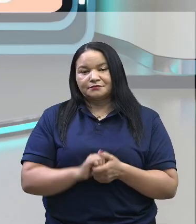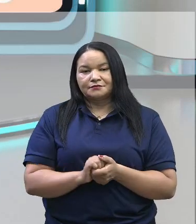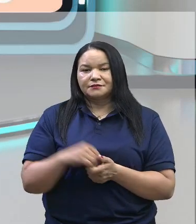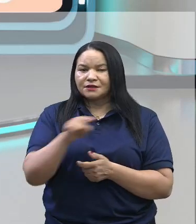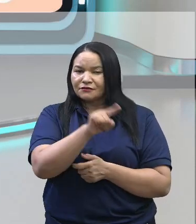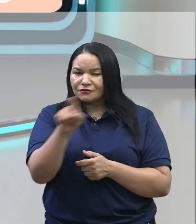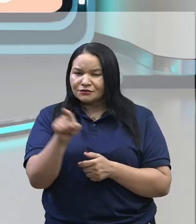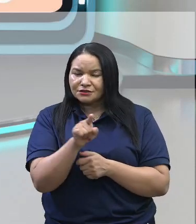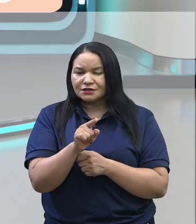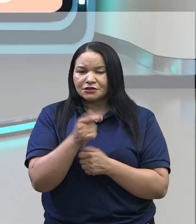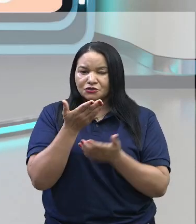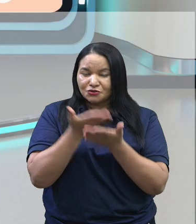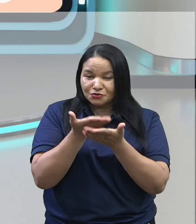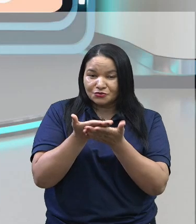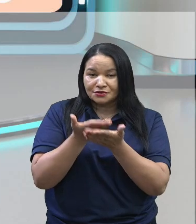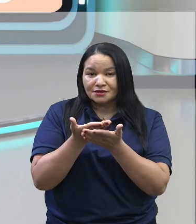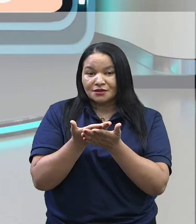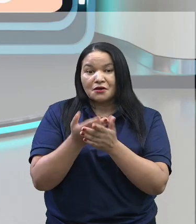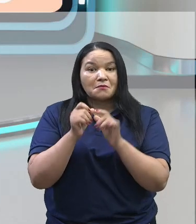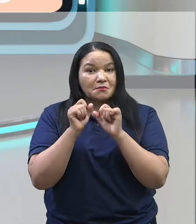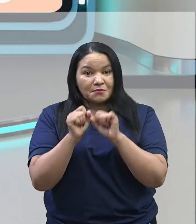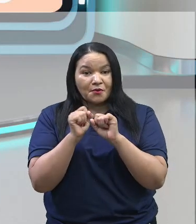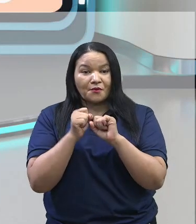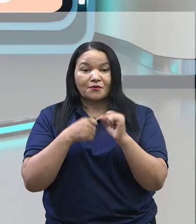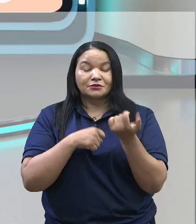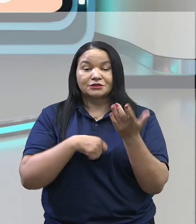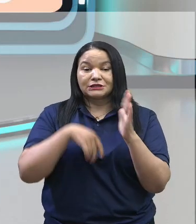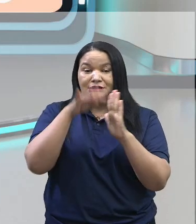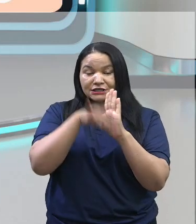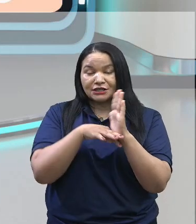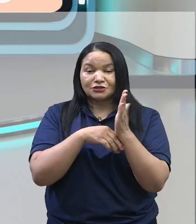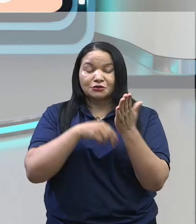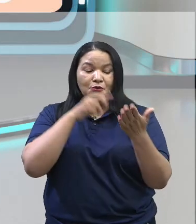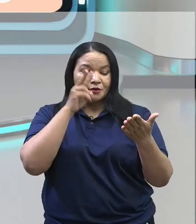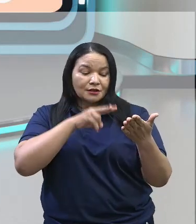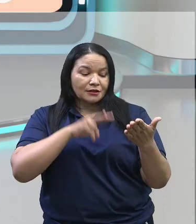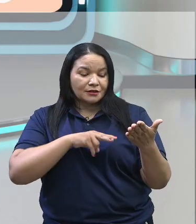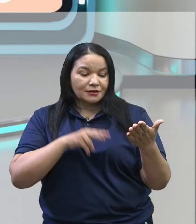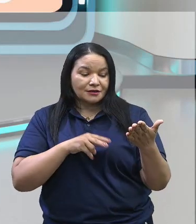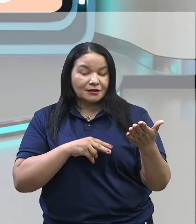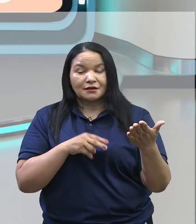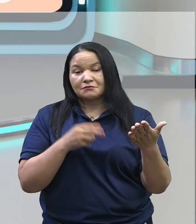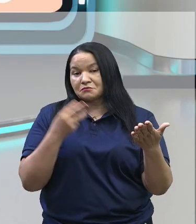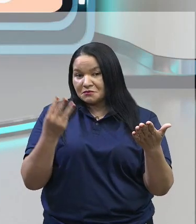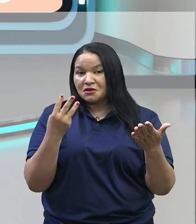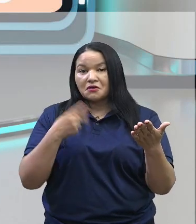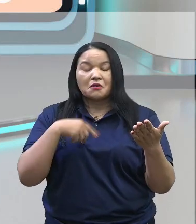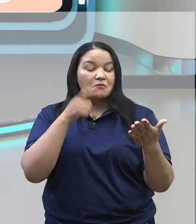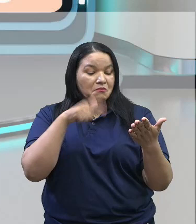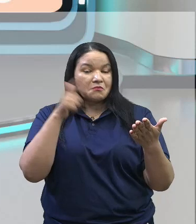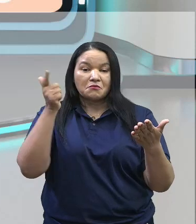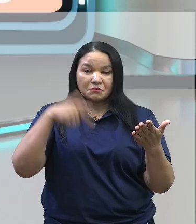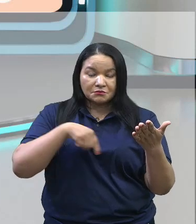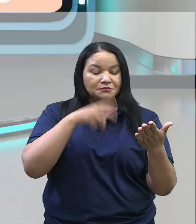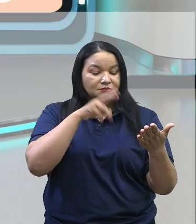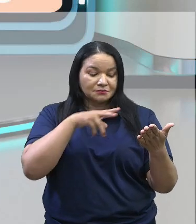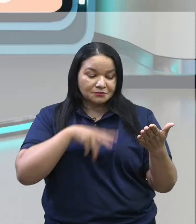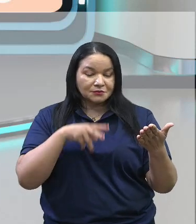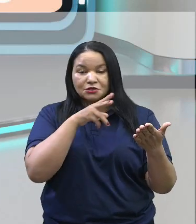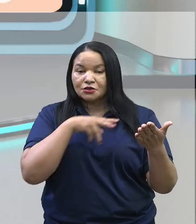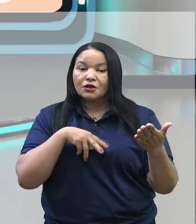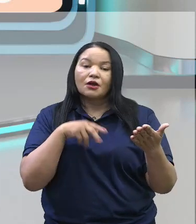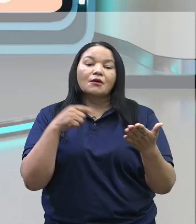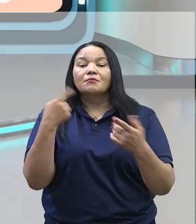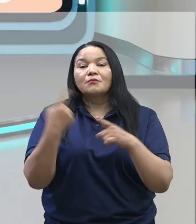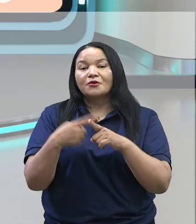no mínimo, você deve ler esse texto 3 vezes, porque aí você vai se